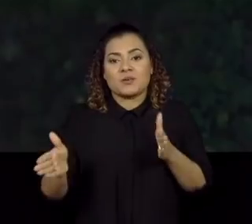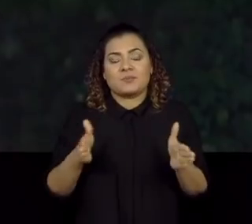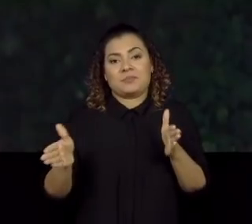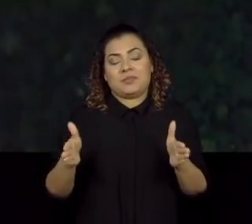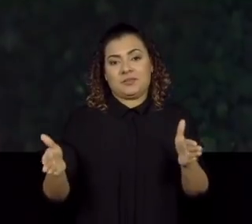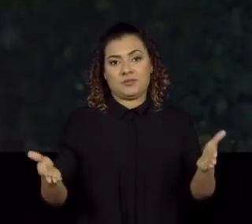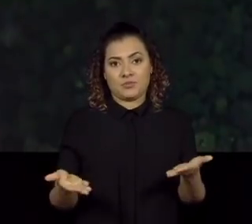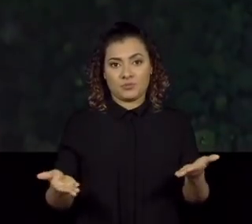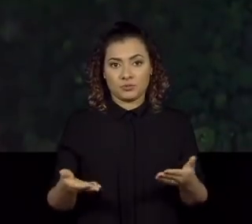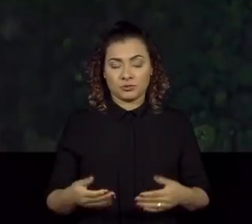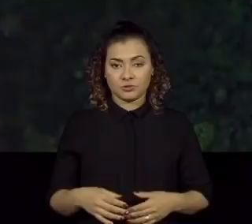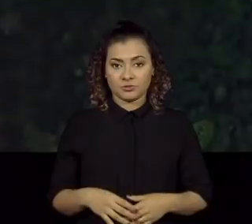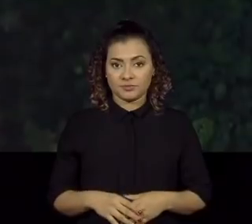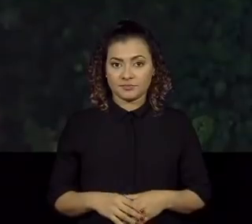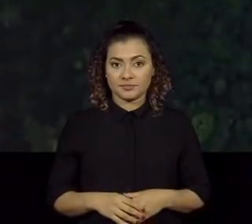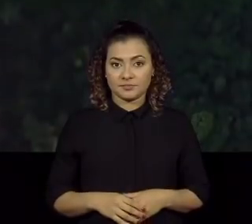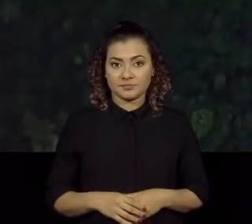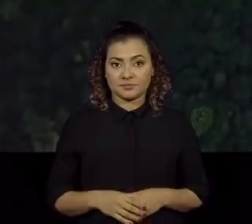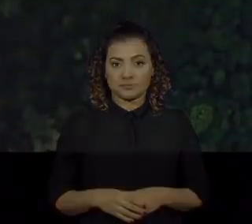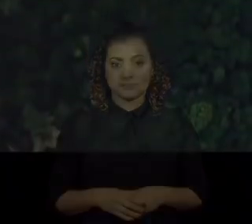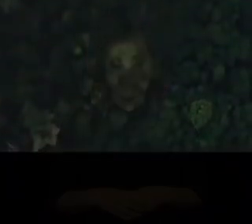vivendo.